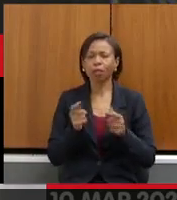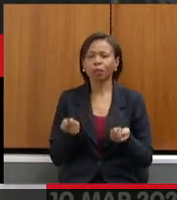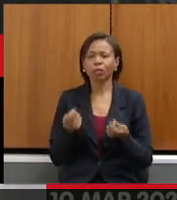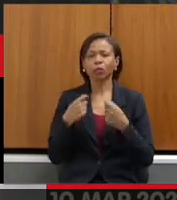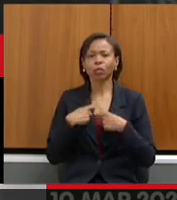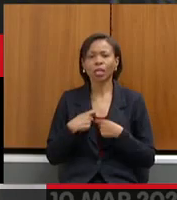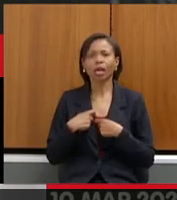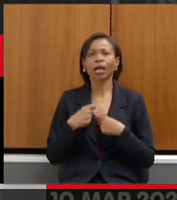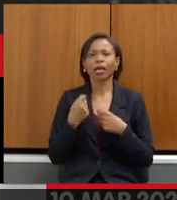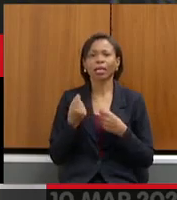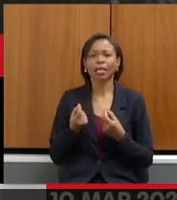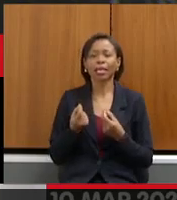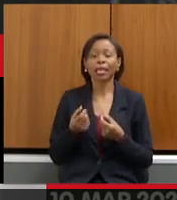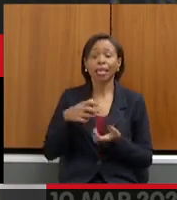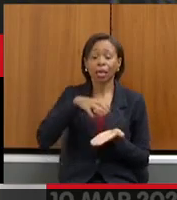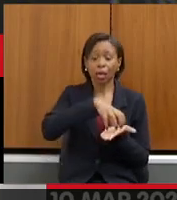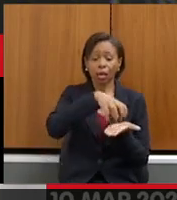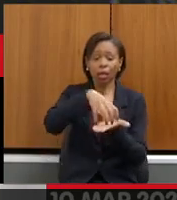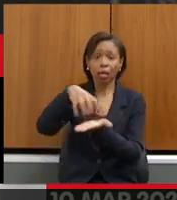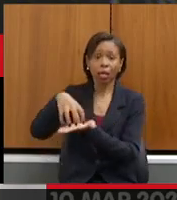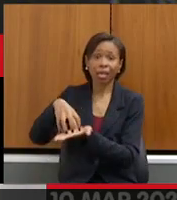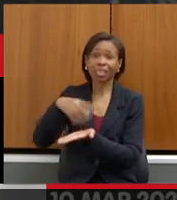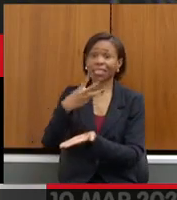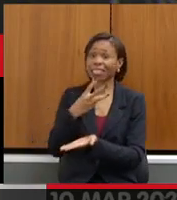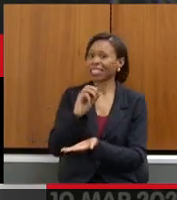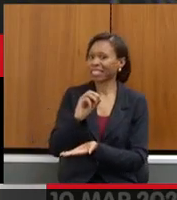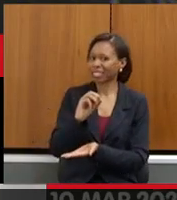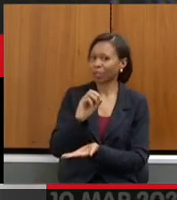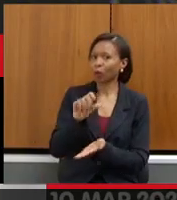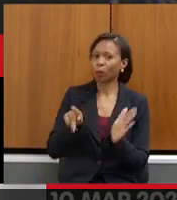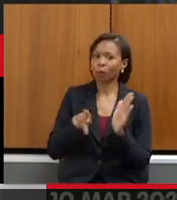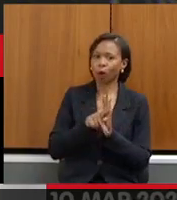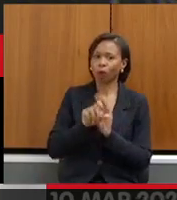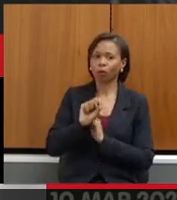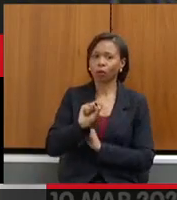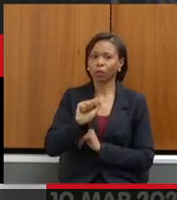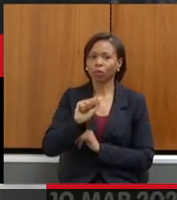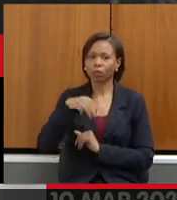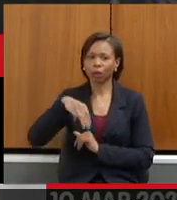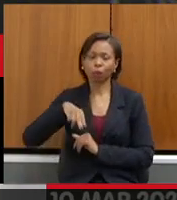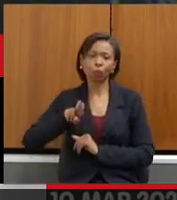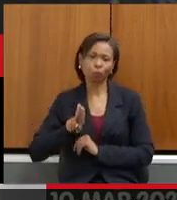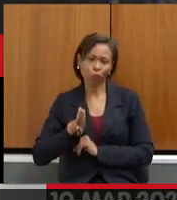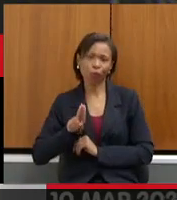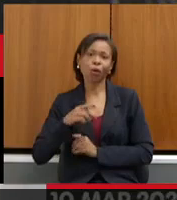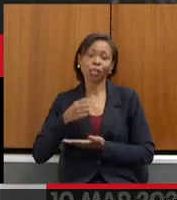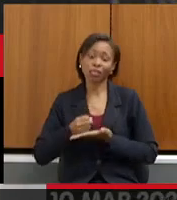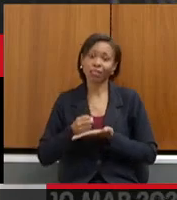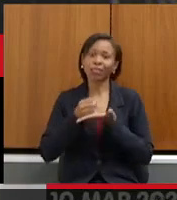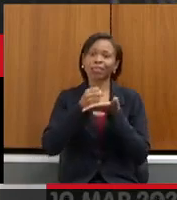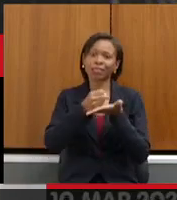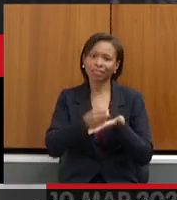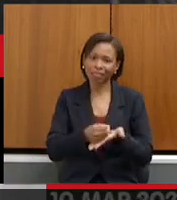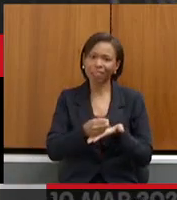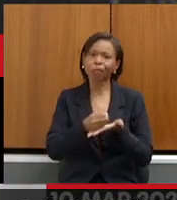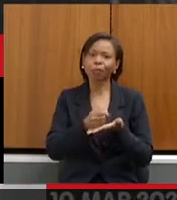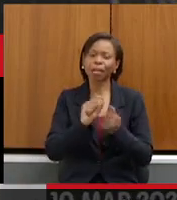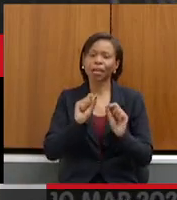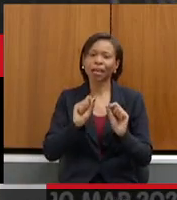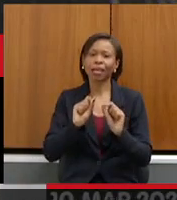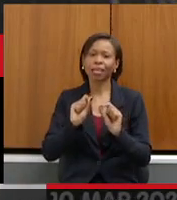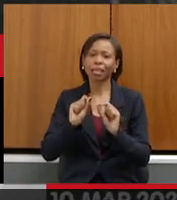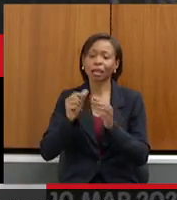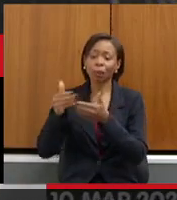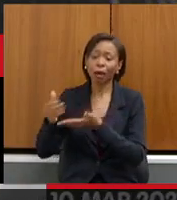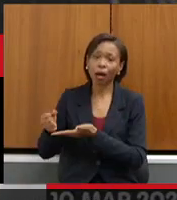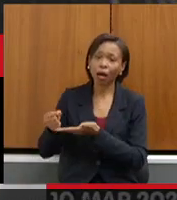30 bases móveis de Samu ao qual está também sendo beneficiados para o transporte